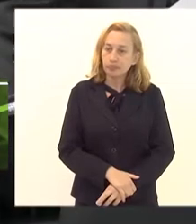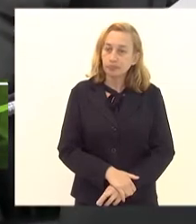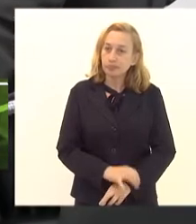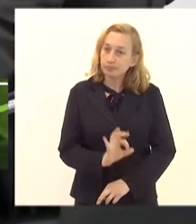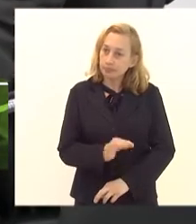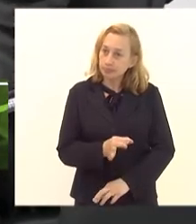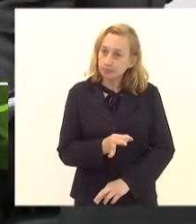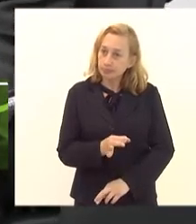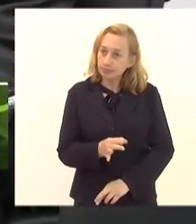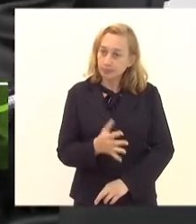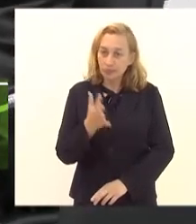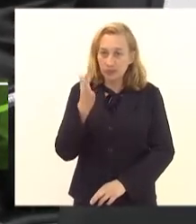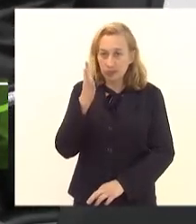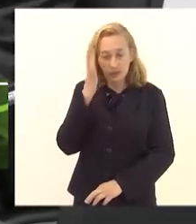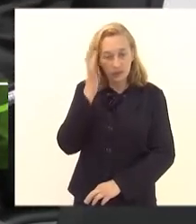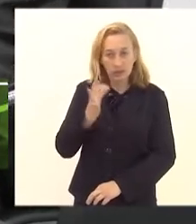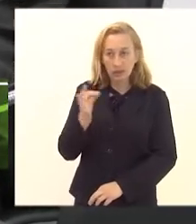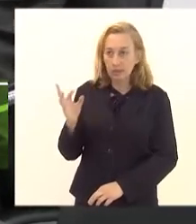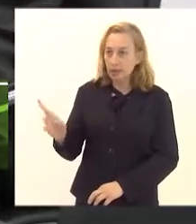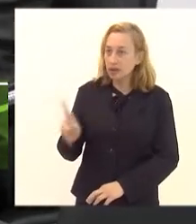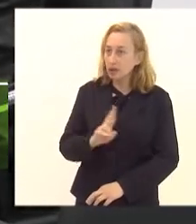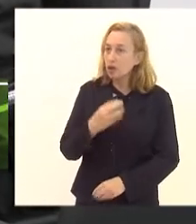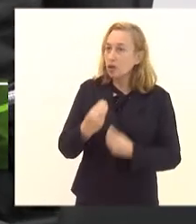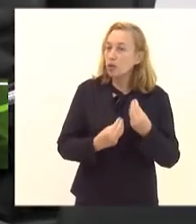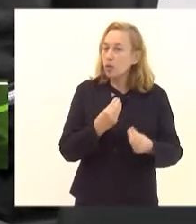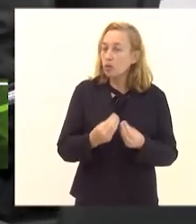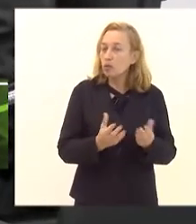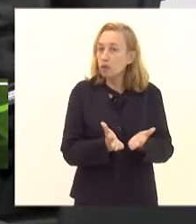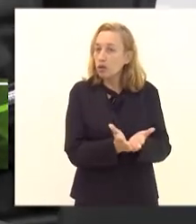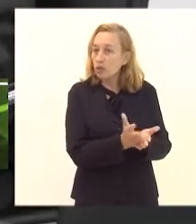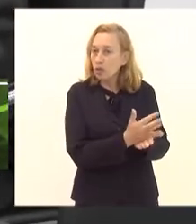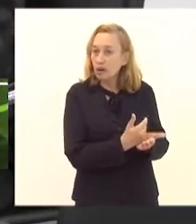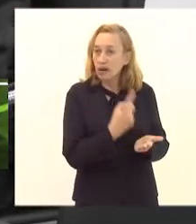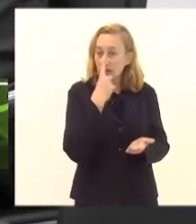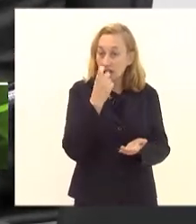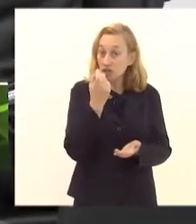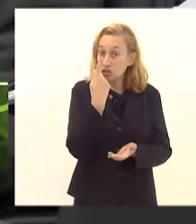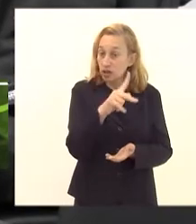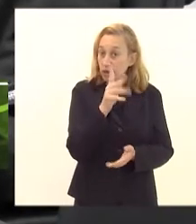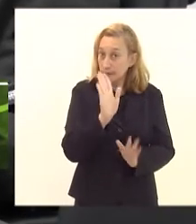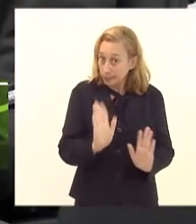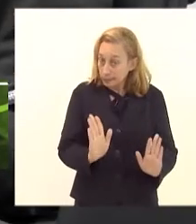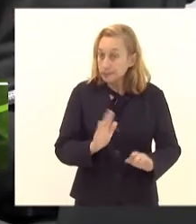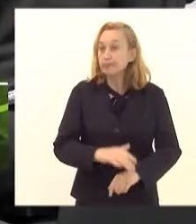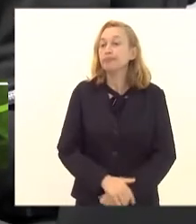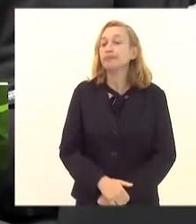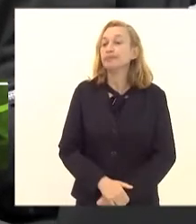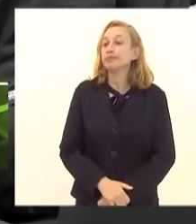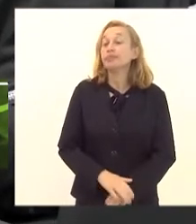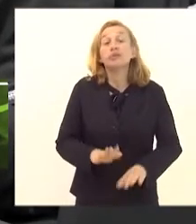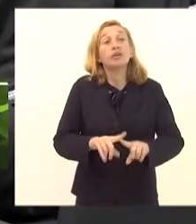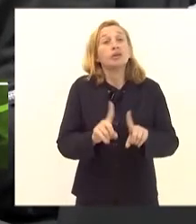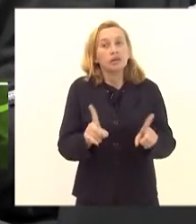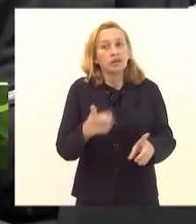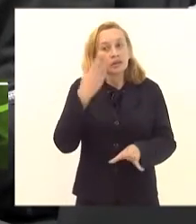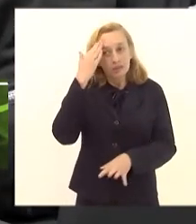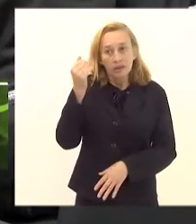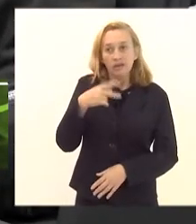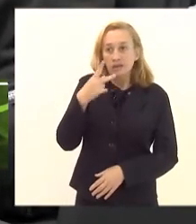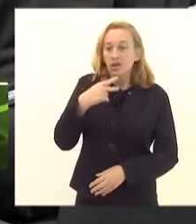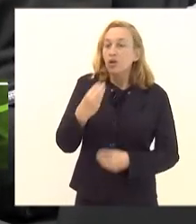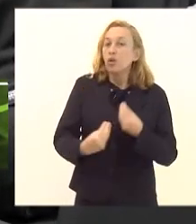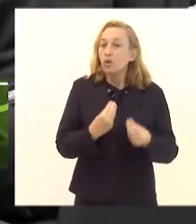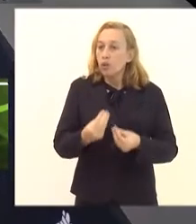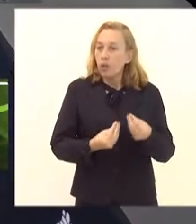possivelmente, eles não saberão dizer como é que é o sistema de coleta de lixo dele. Tá? Mas eles saberão dizer como é que